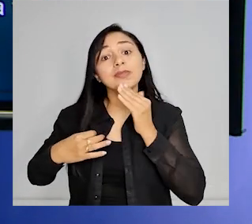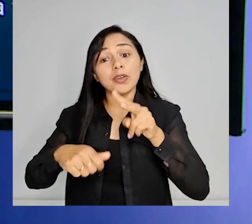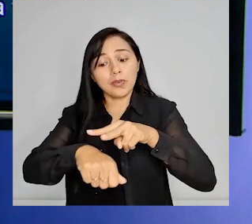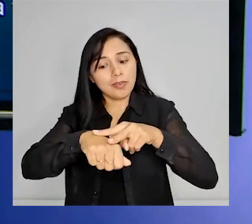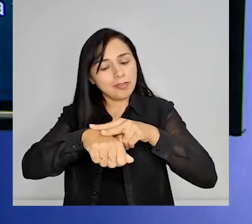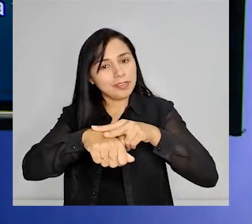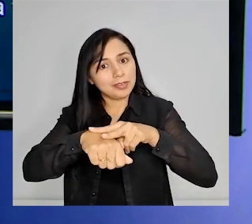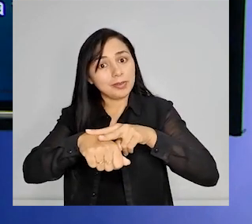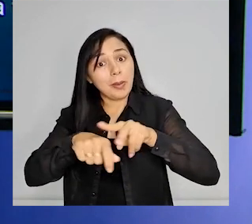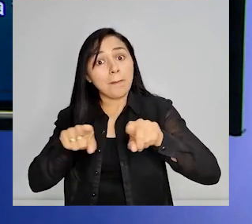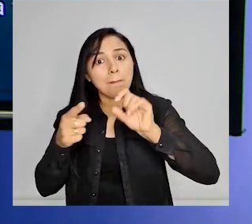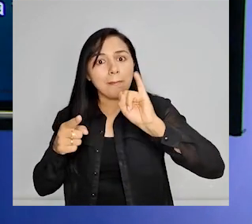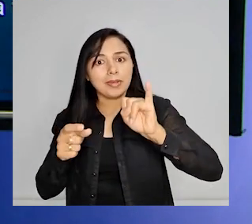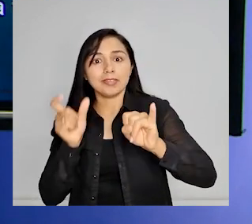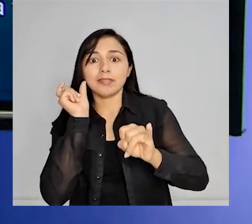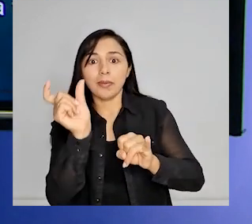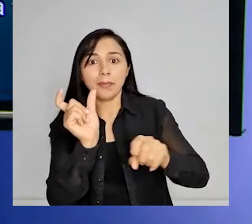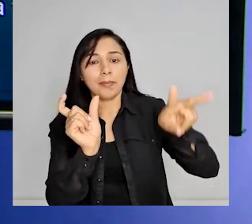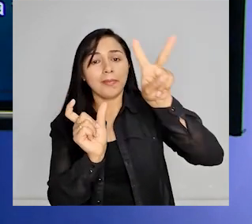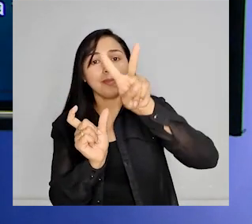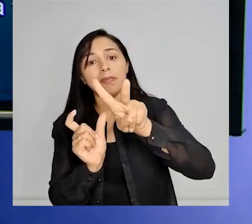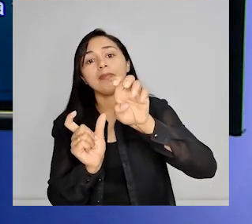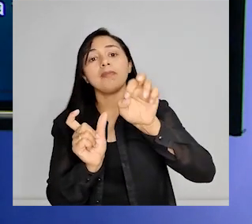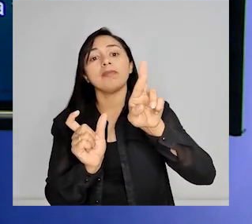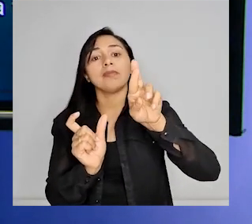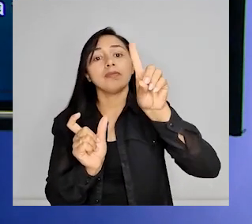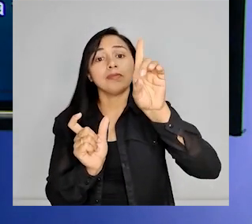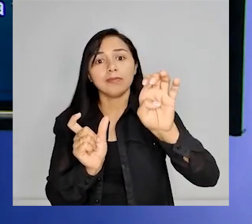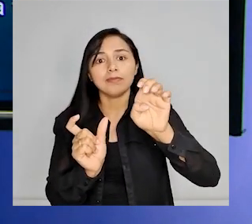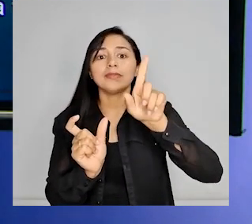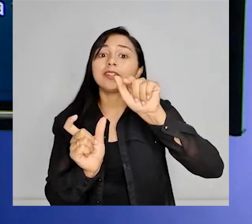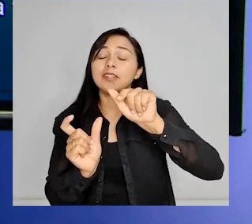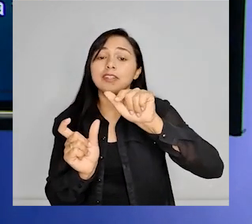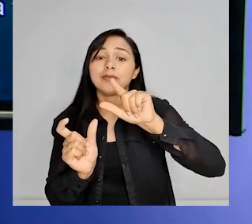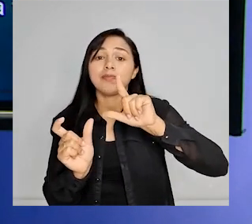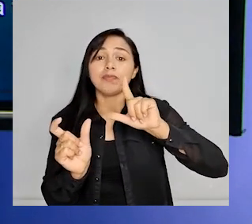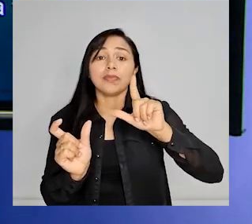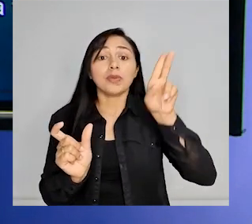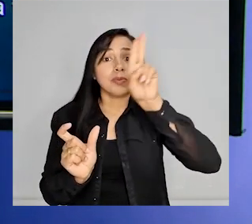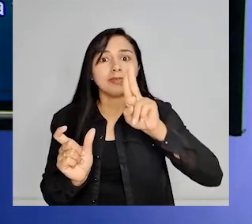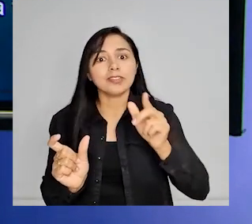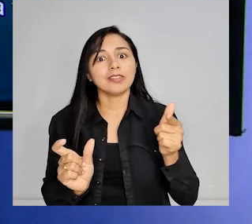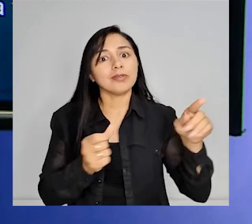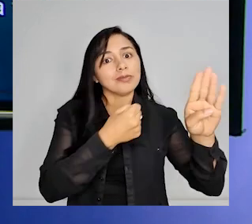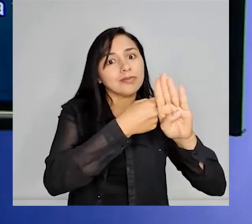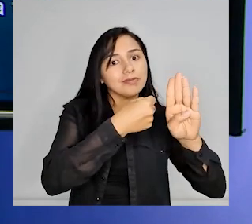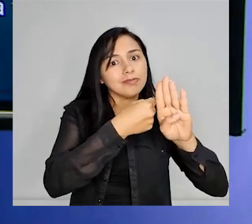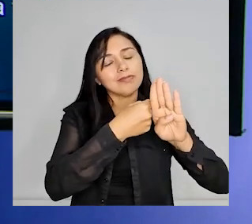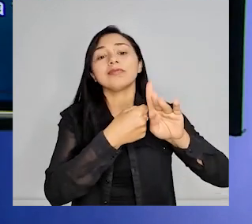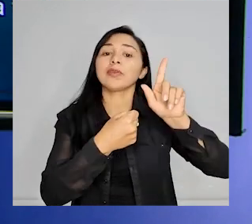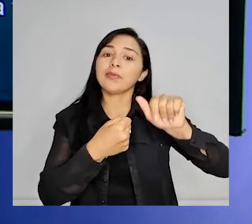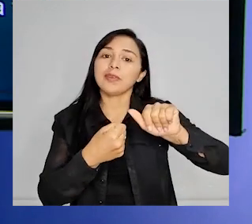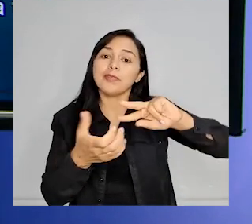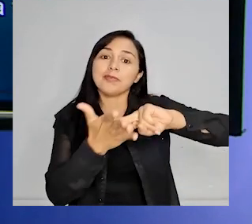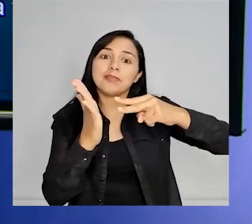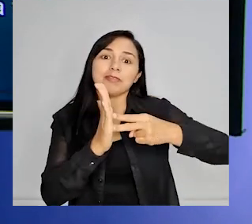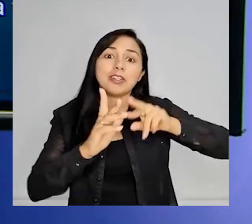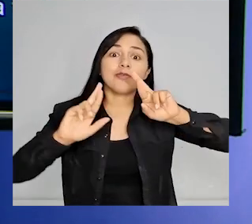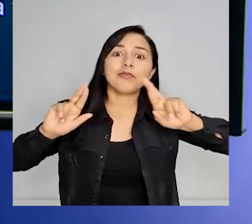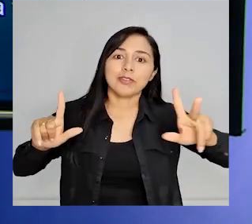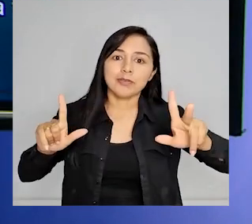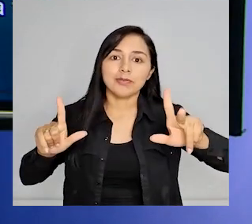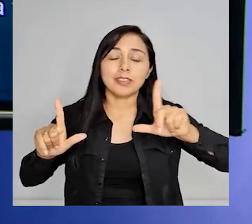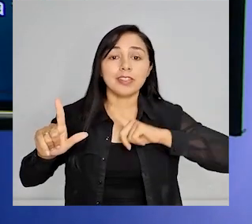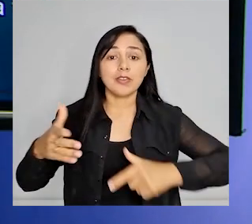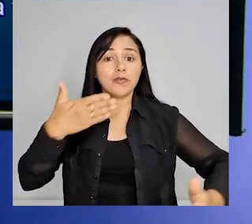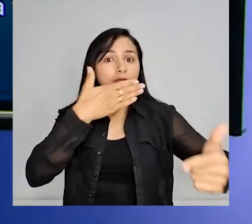utilizada como substantivo, a gente diz que a derivação é imprópria, né? Pois uma palavra vai ter outra classificação. A